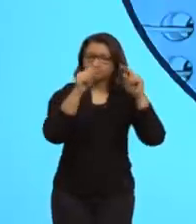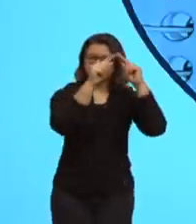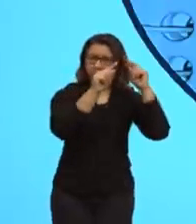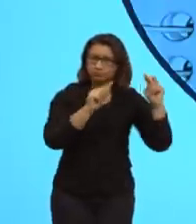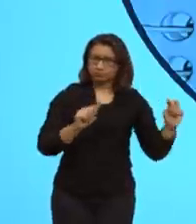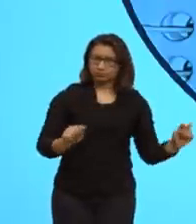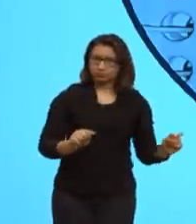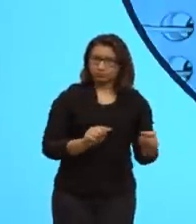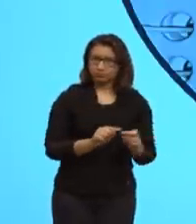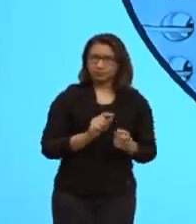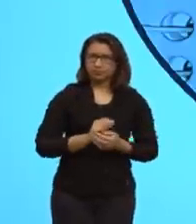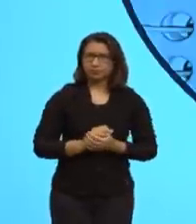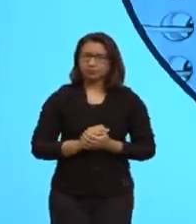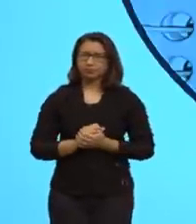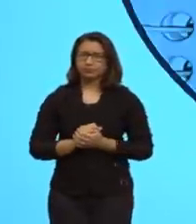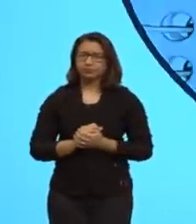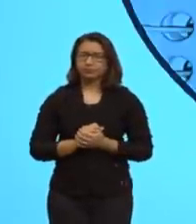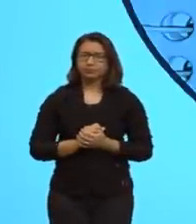tá?